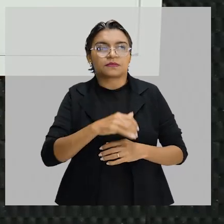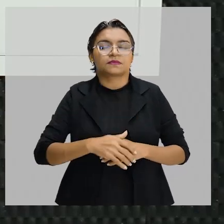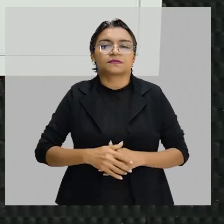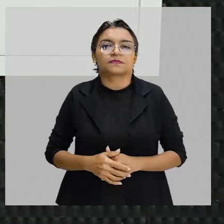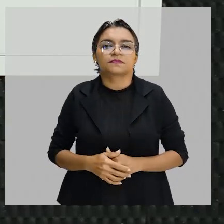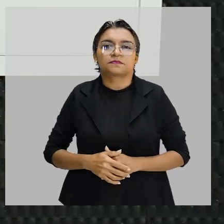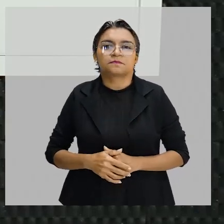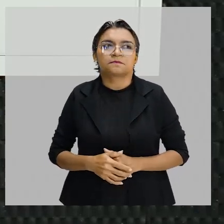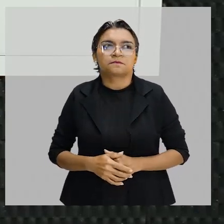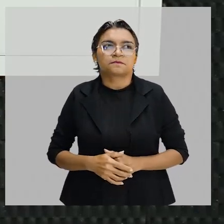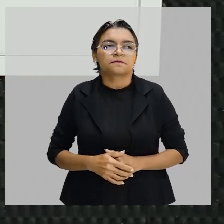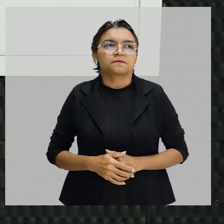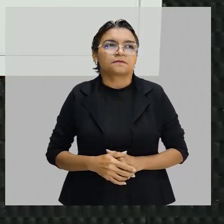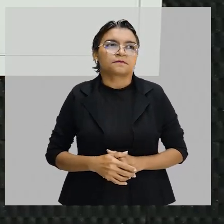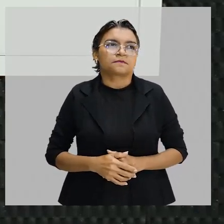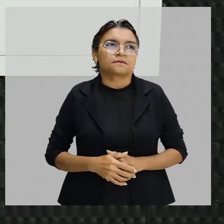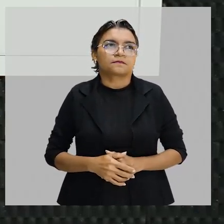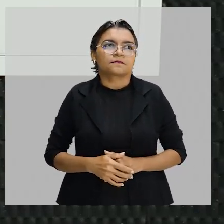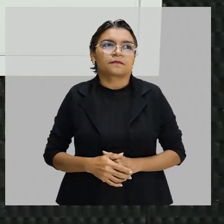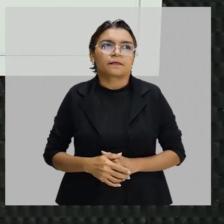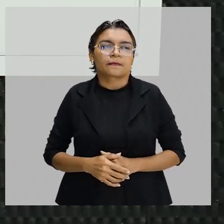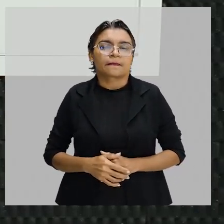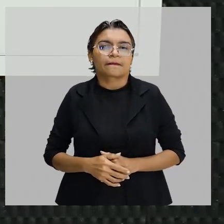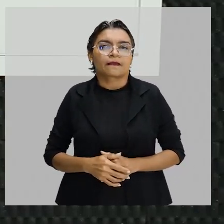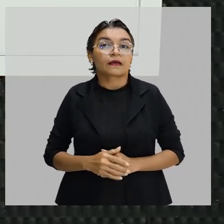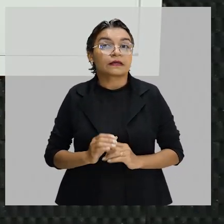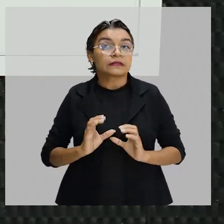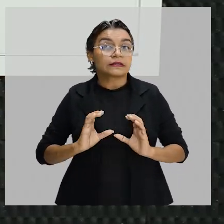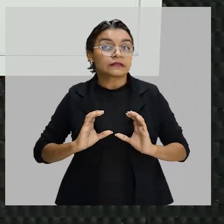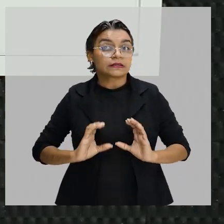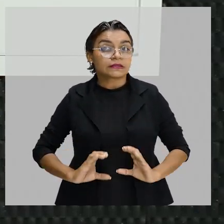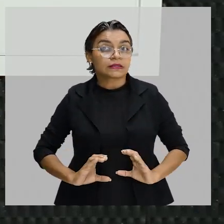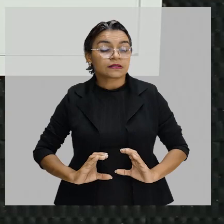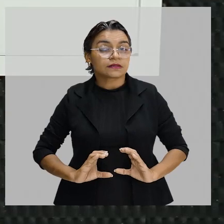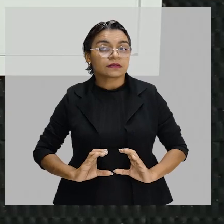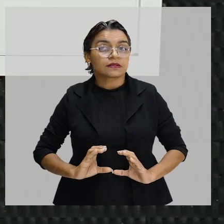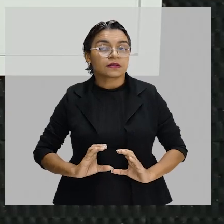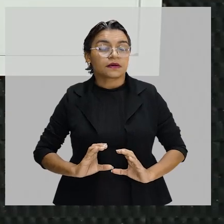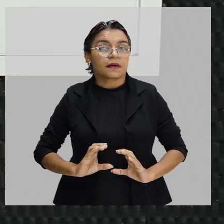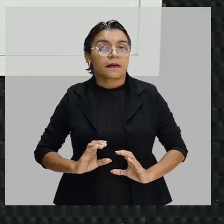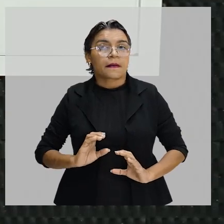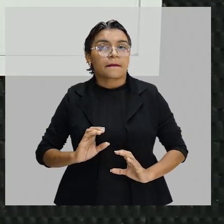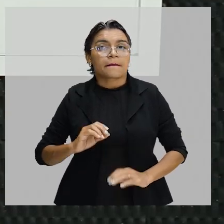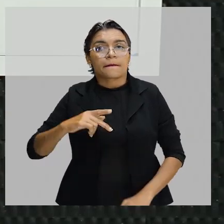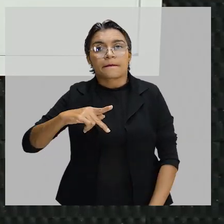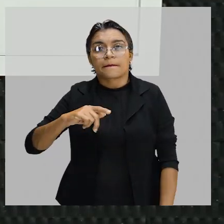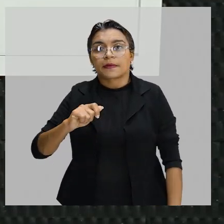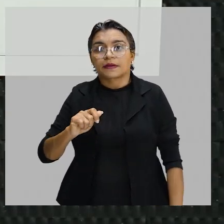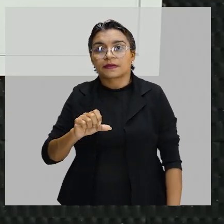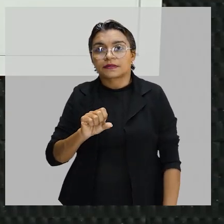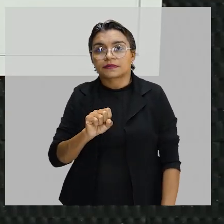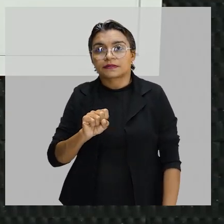posso colocar o que a gente considera como cidadania passiva,